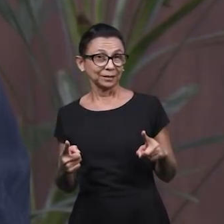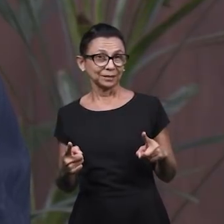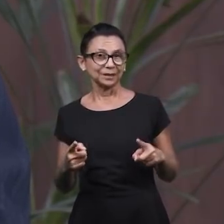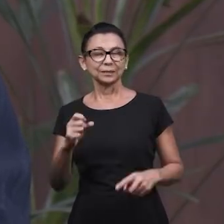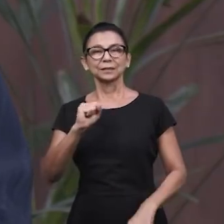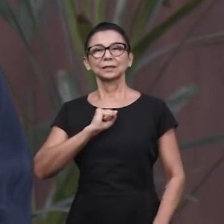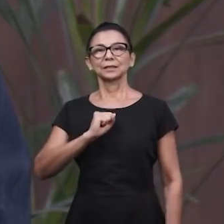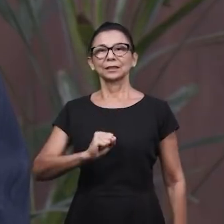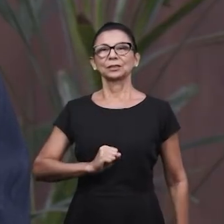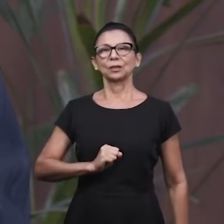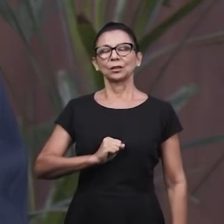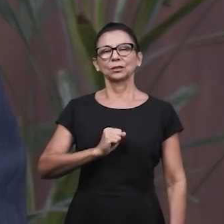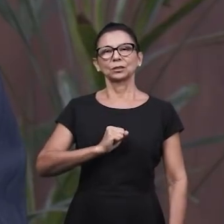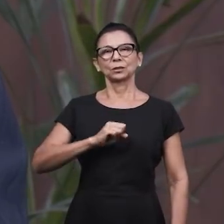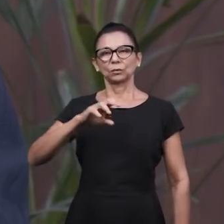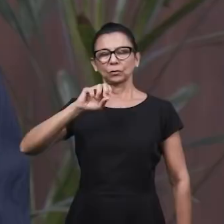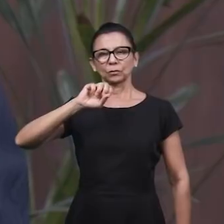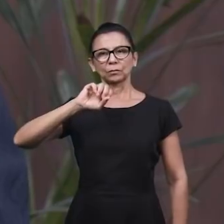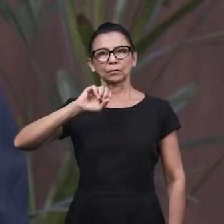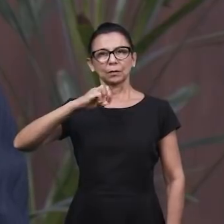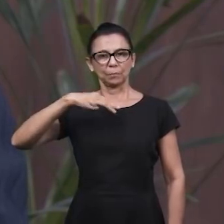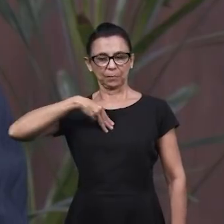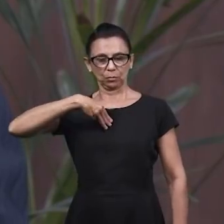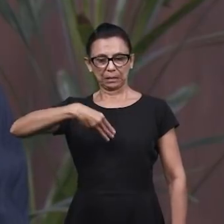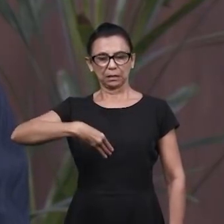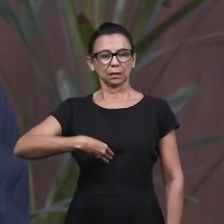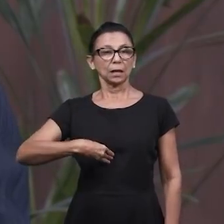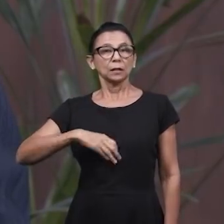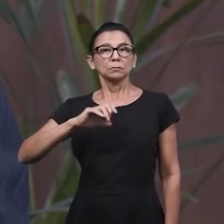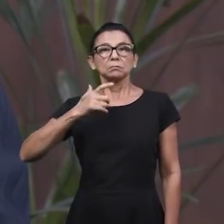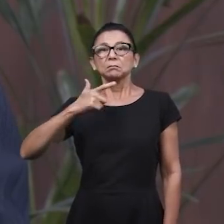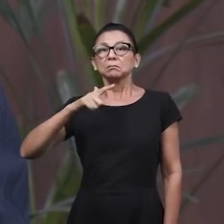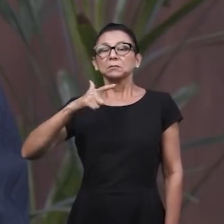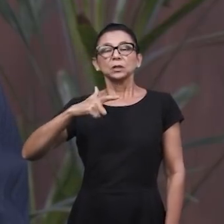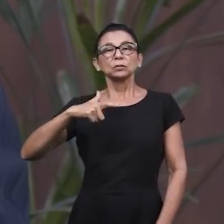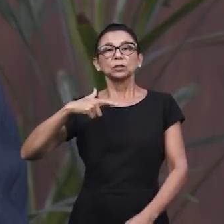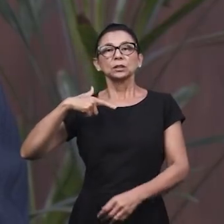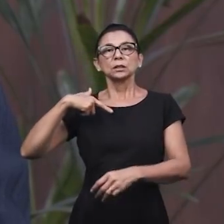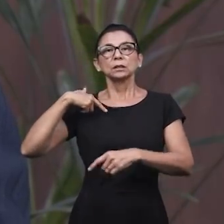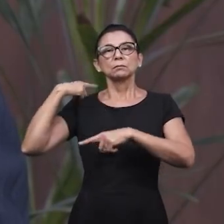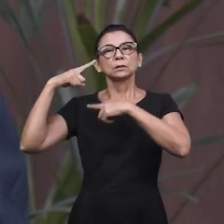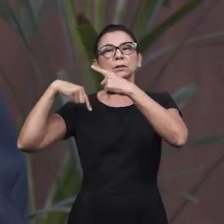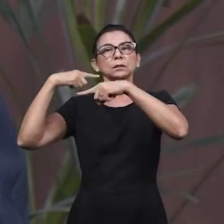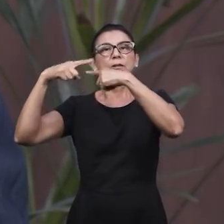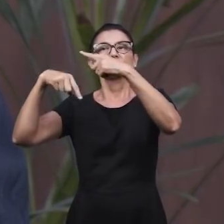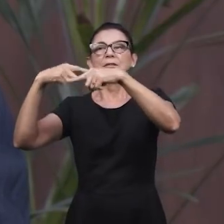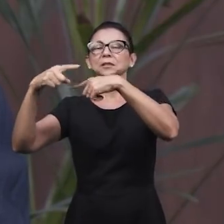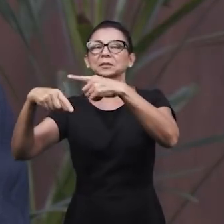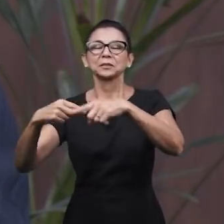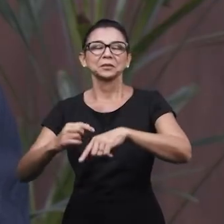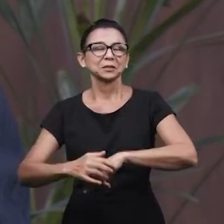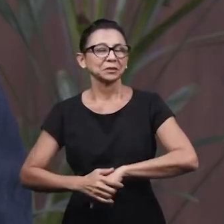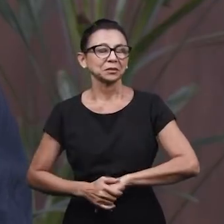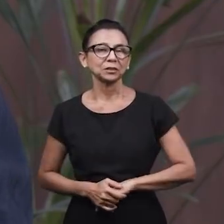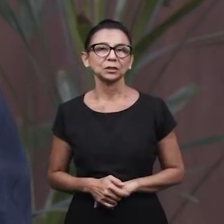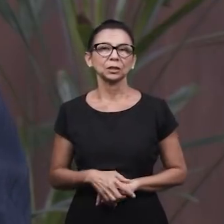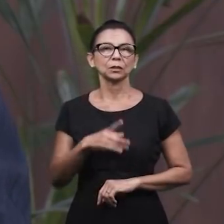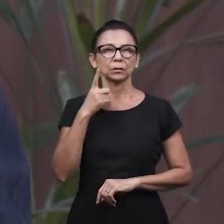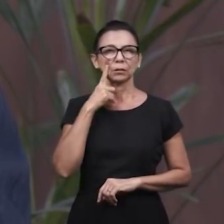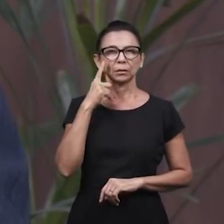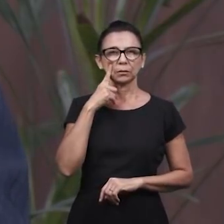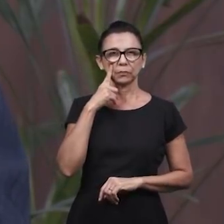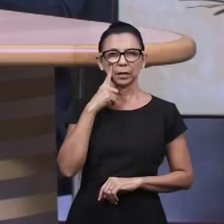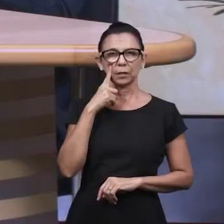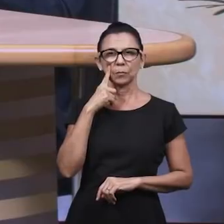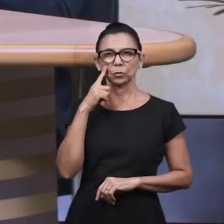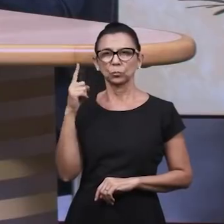Melquisedeque era um sacerdócio que não tinha genealogia, né? Quem vai se referir a isso é mais tarde lá na carta aos Hebreus, né? Quando